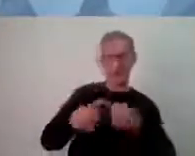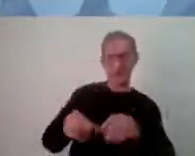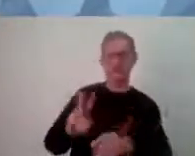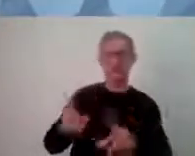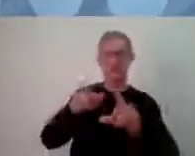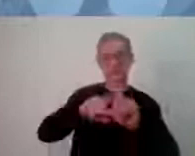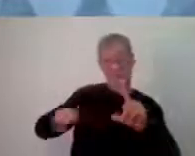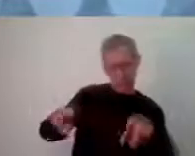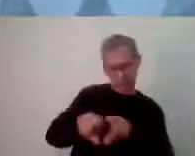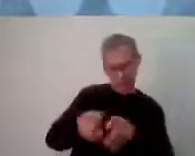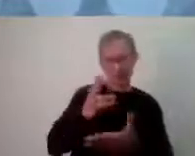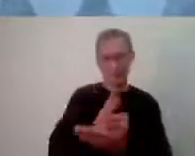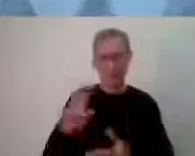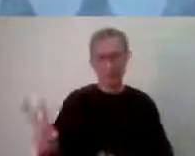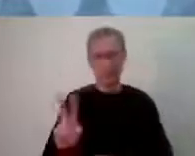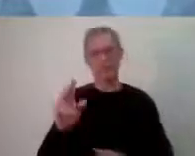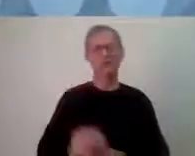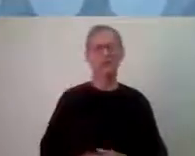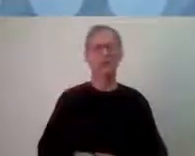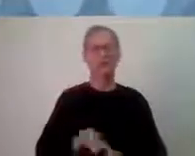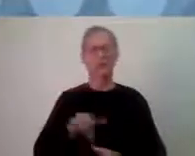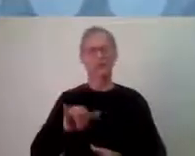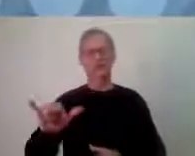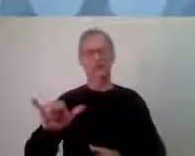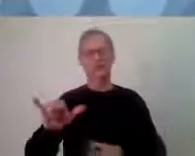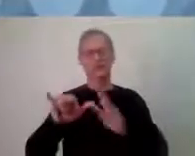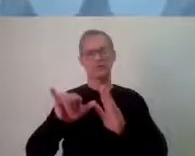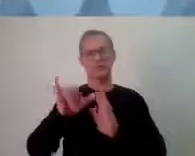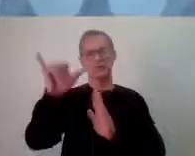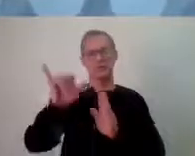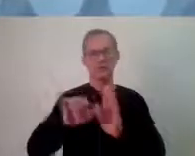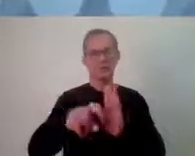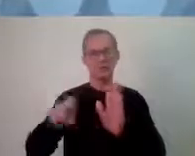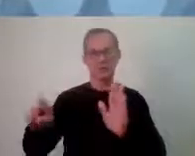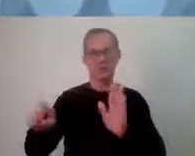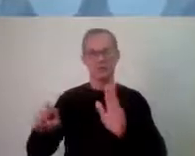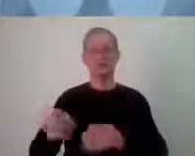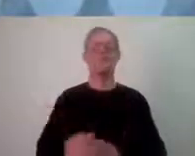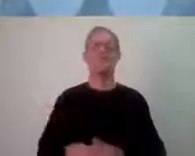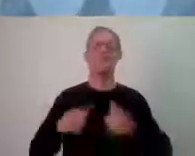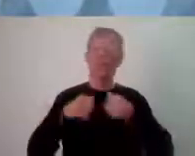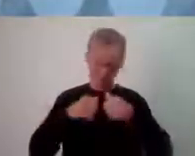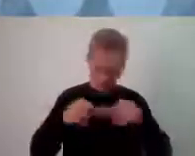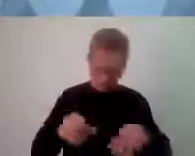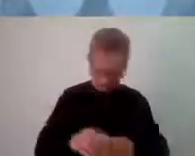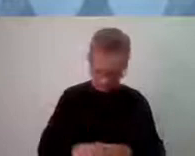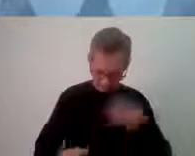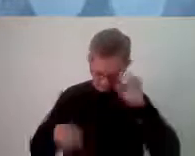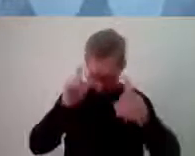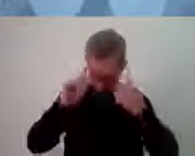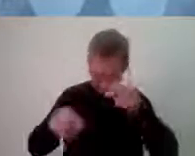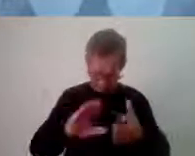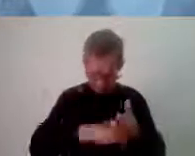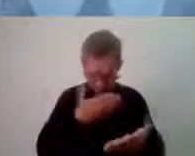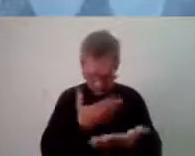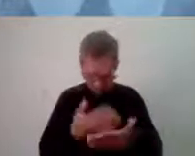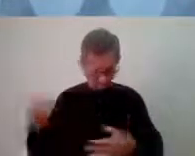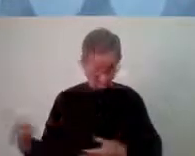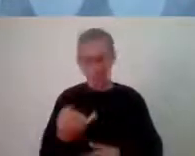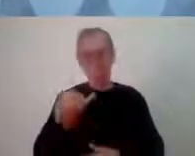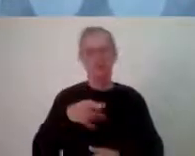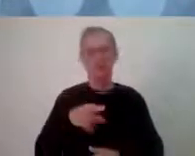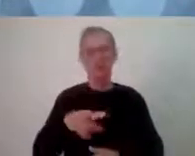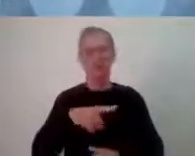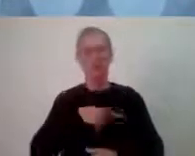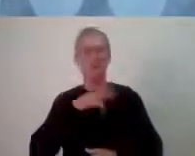curvas possuem o mesmo valor de y para aquele x. Essa que é a ideia e são interpretações importantes quando